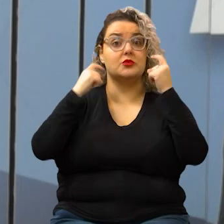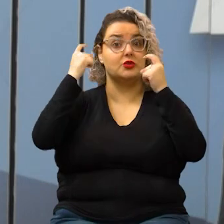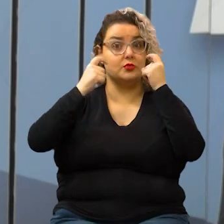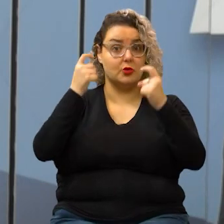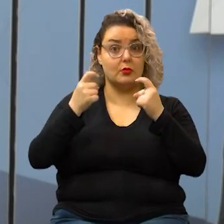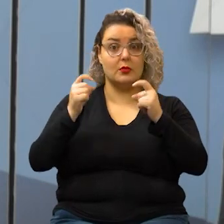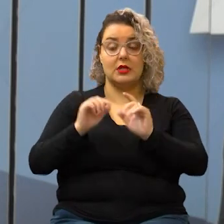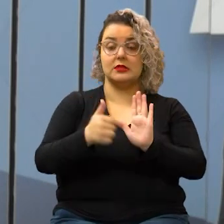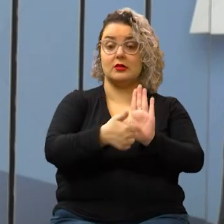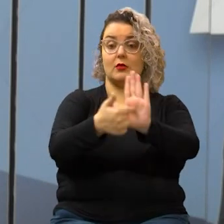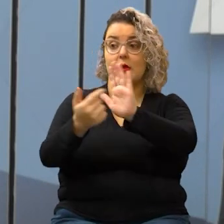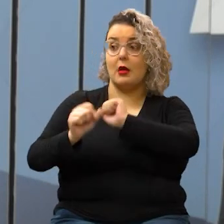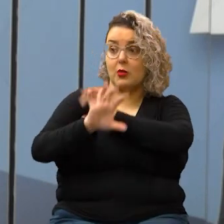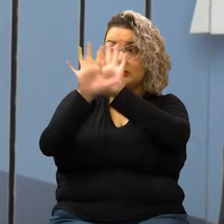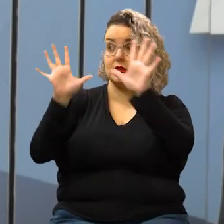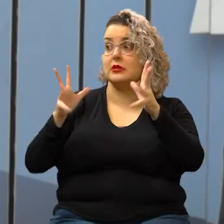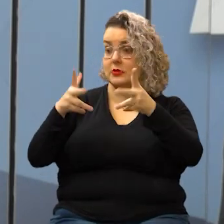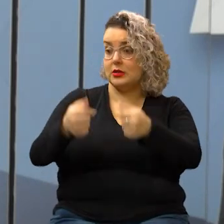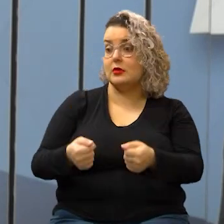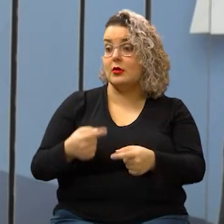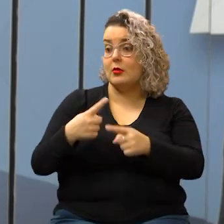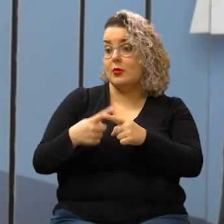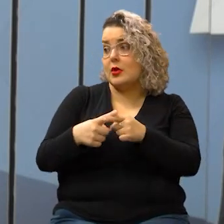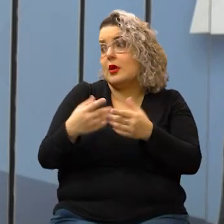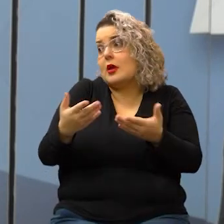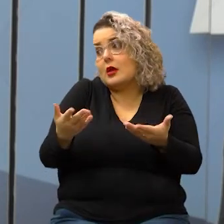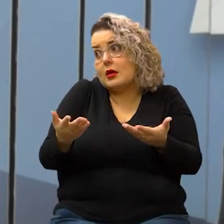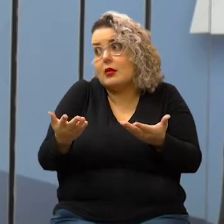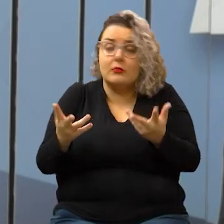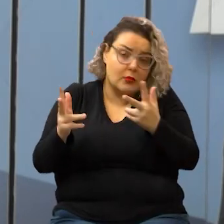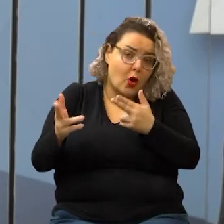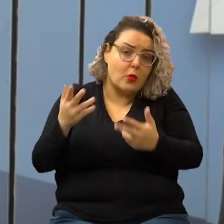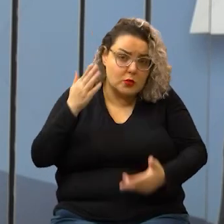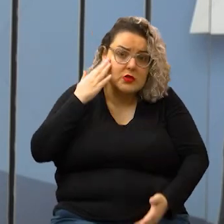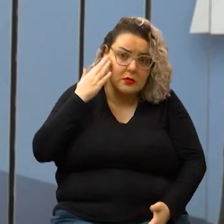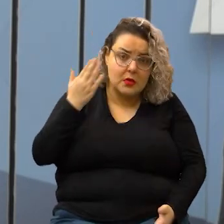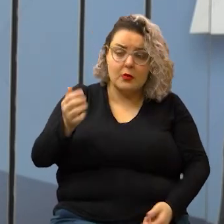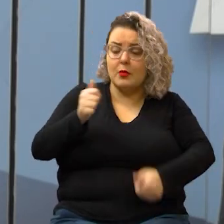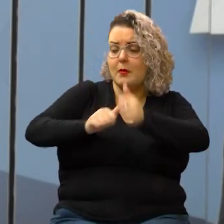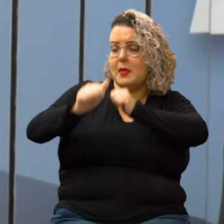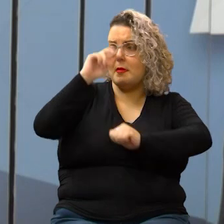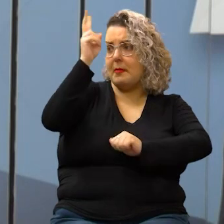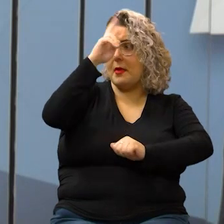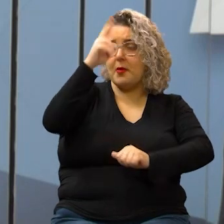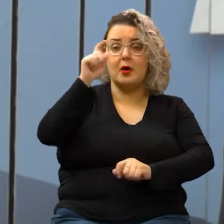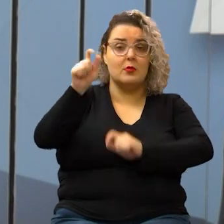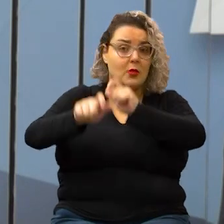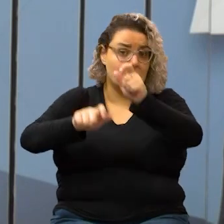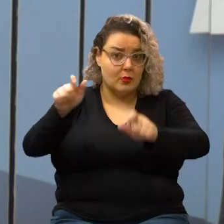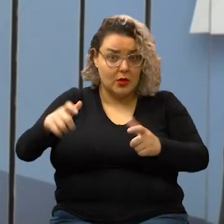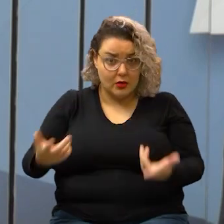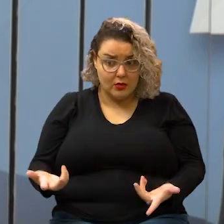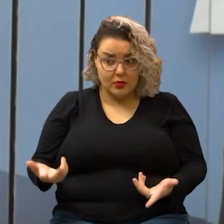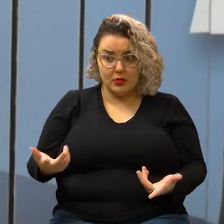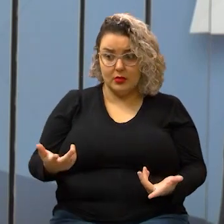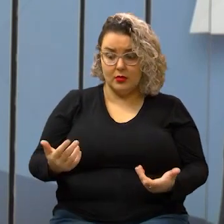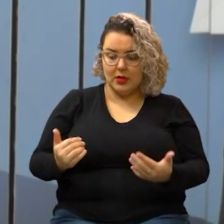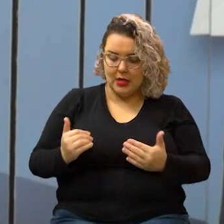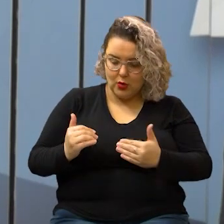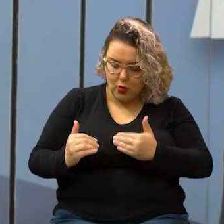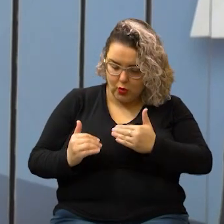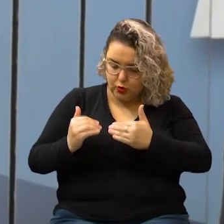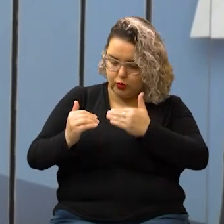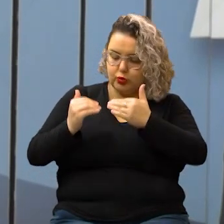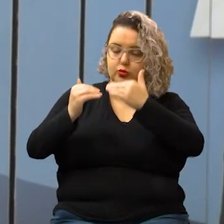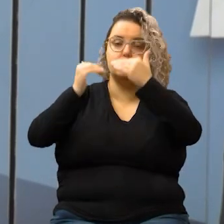preocupação de todos, né? Porque, como sabemos, o uso da bebida alcoólica para uma pessoa que está em formação,